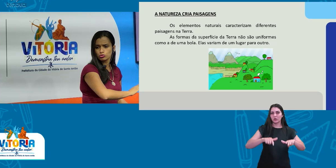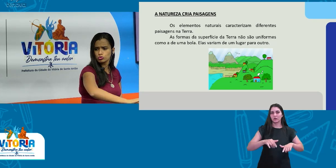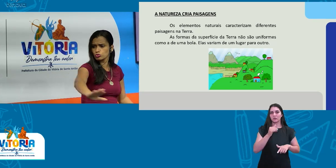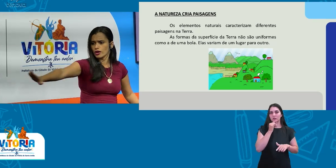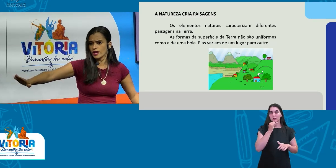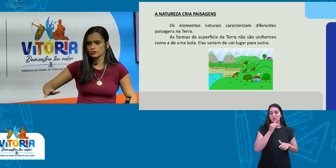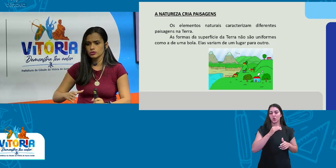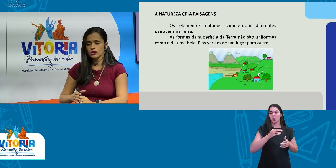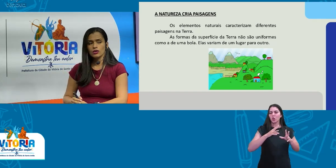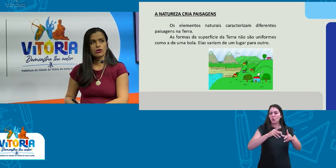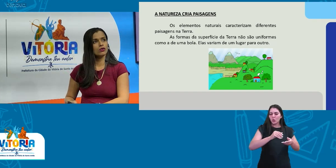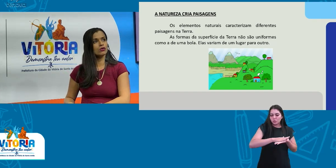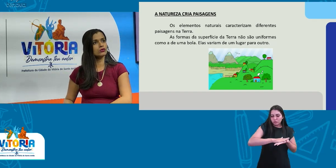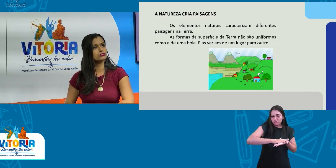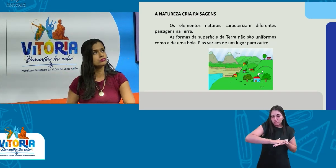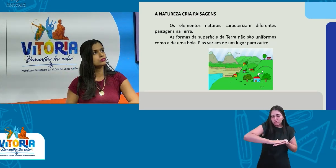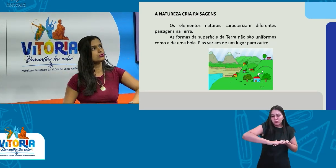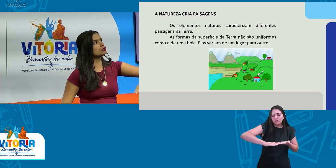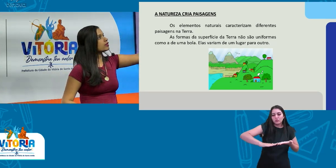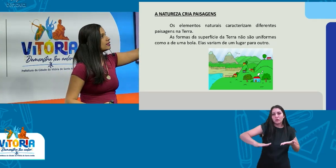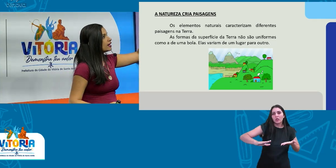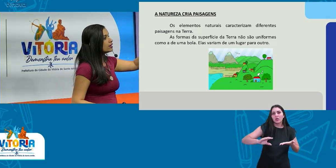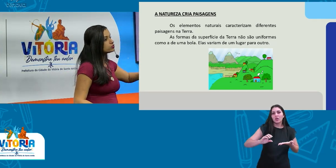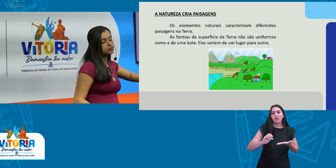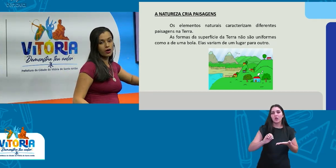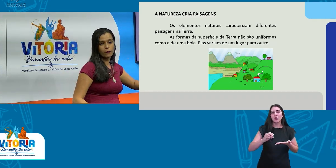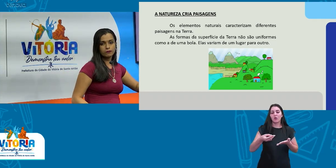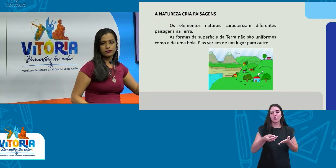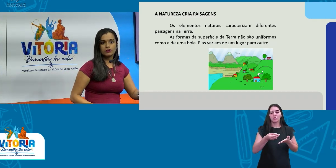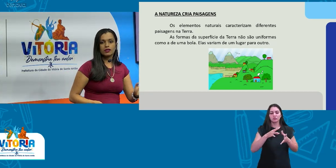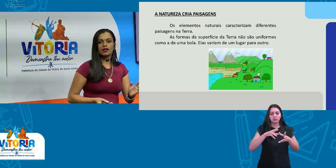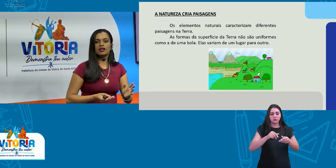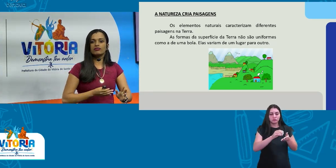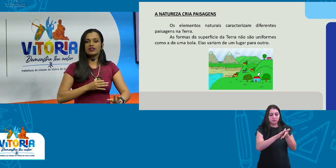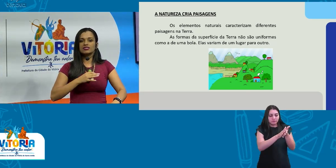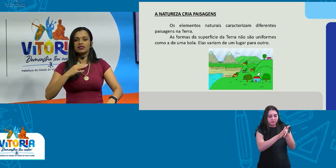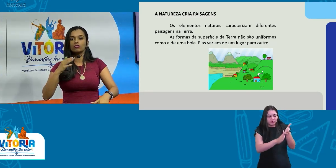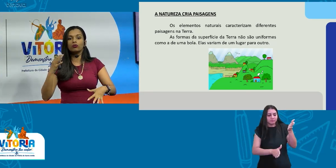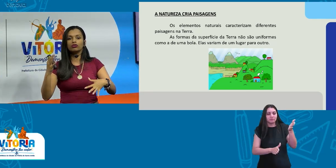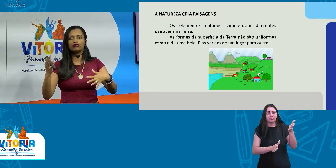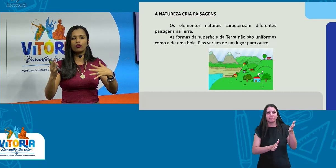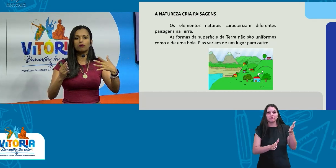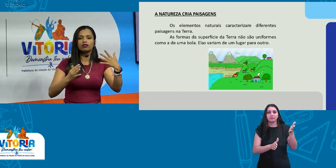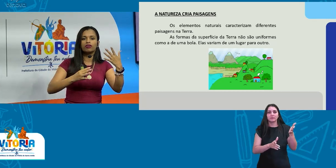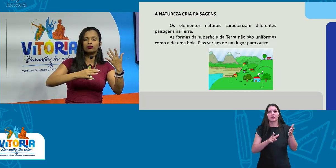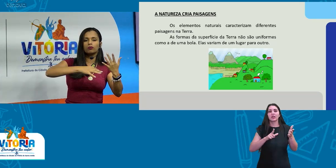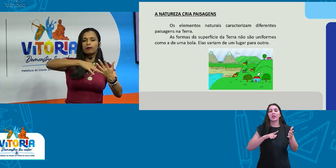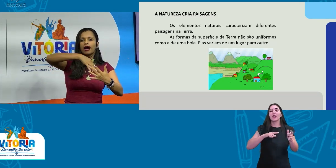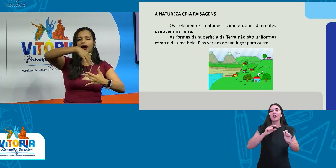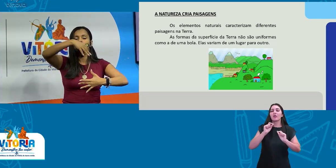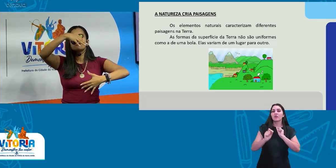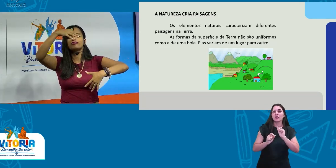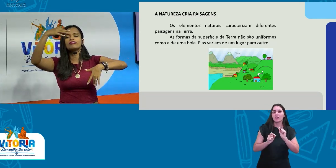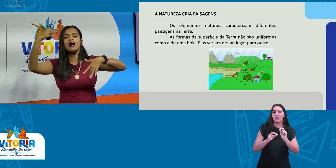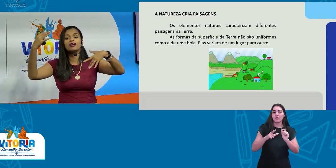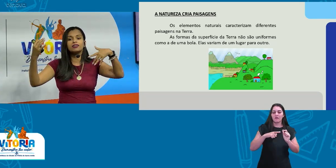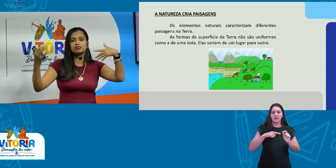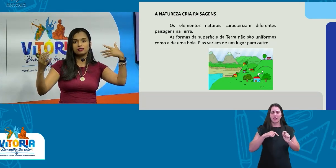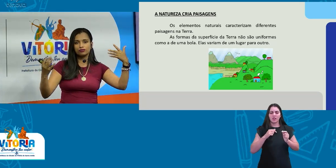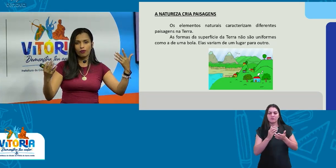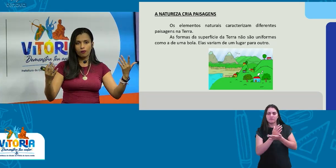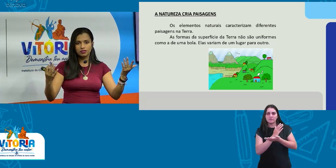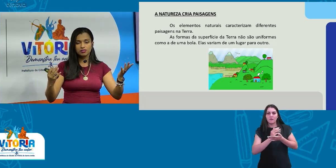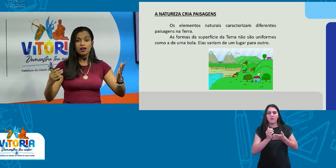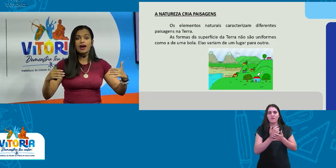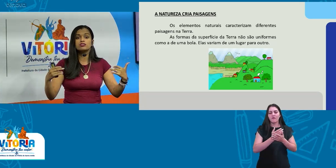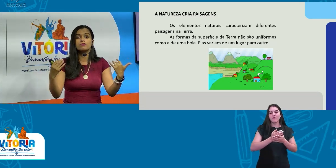ou seja, tudo reto ou tudo ladeirado. Não. Ele vai ser uniforme, ele vai tomar